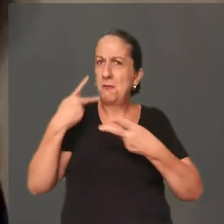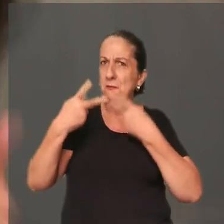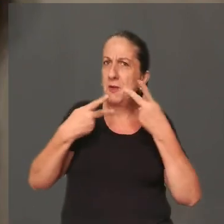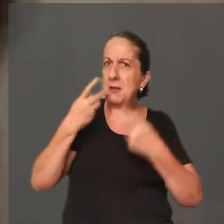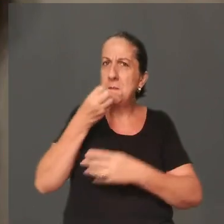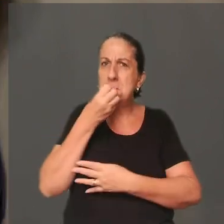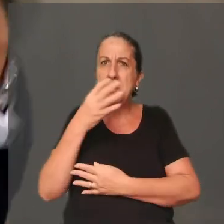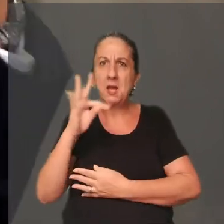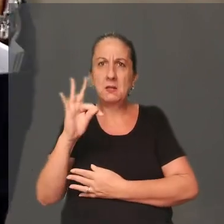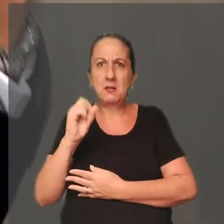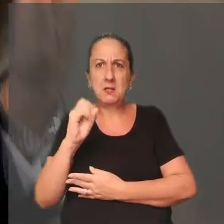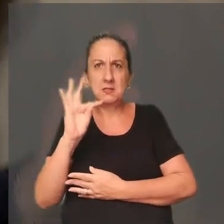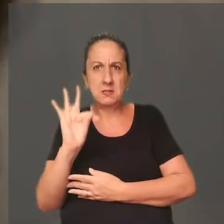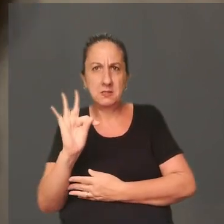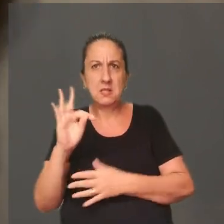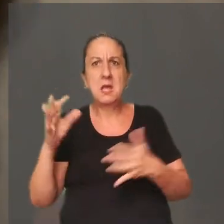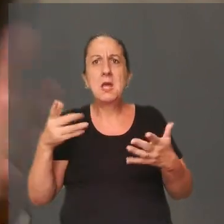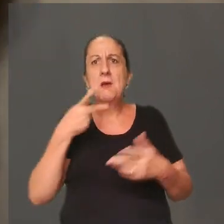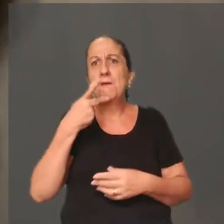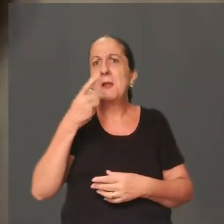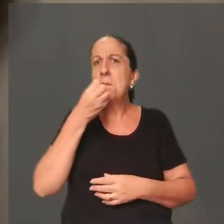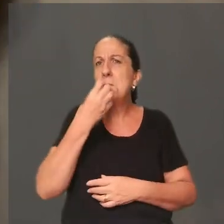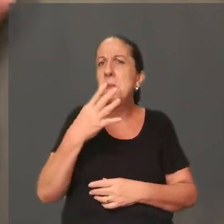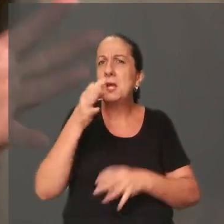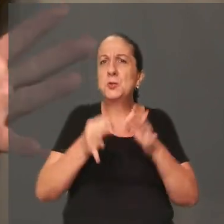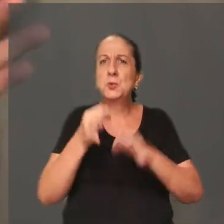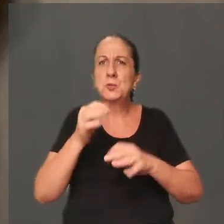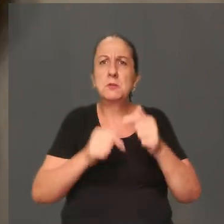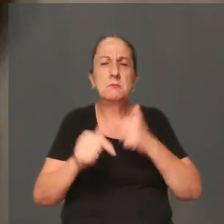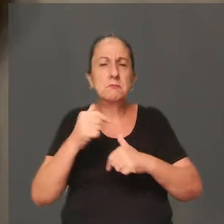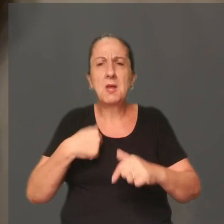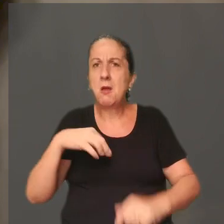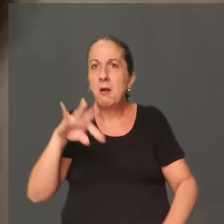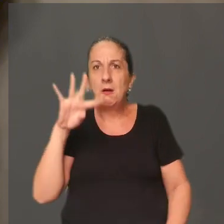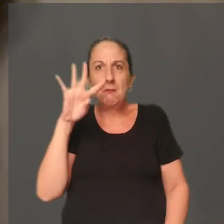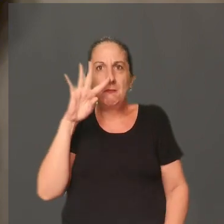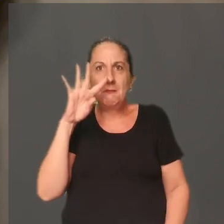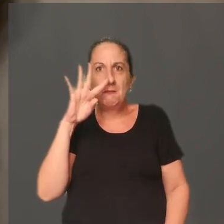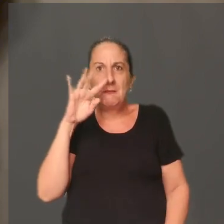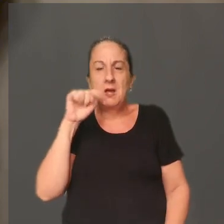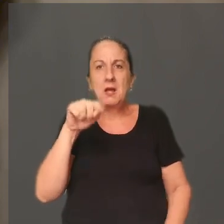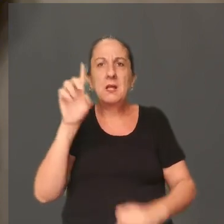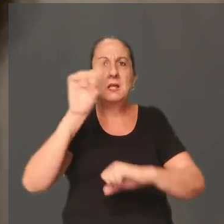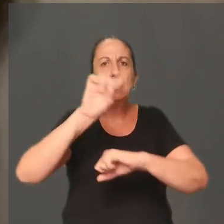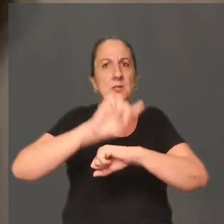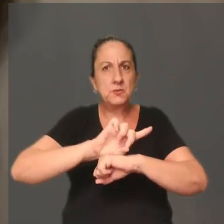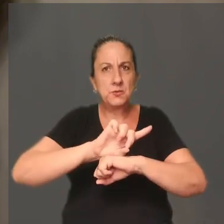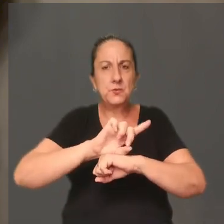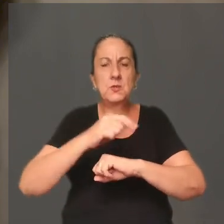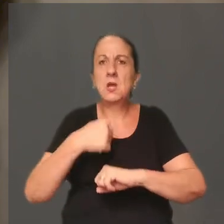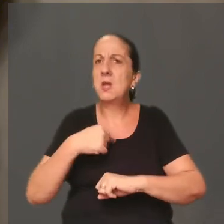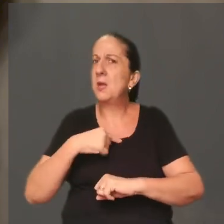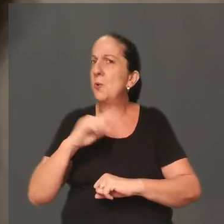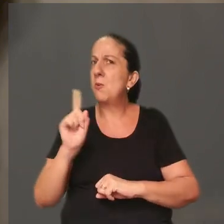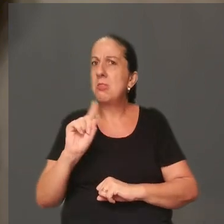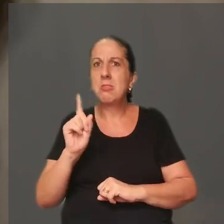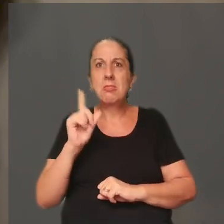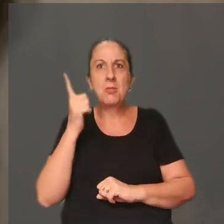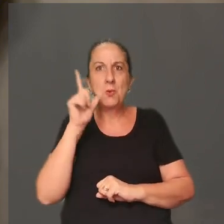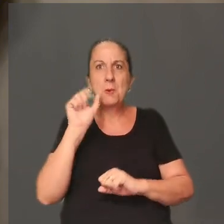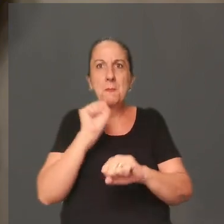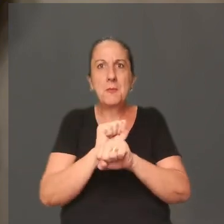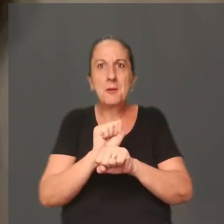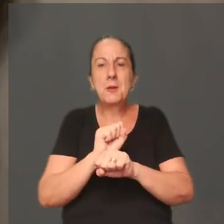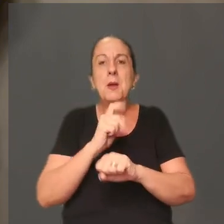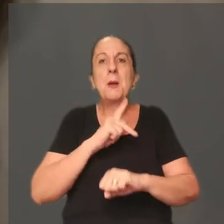elogiando o TST, elogiando a Justiça do Trabalho, que encantou. Mas naquele dia eu não me contive.